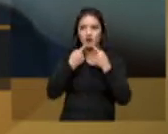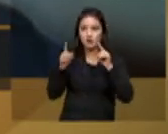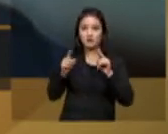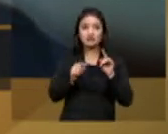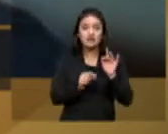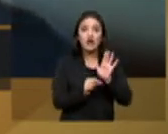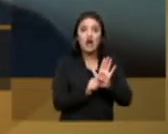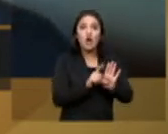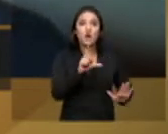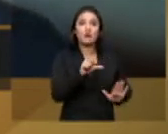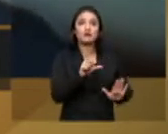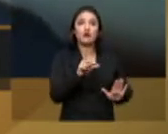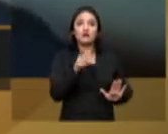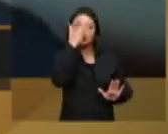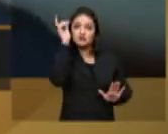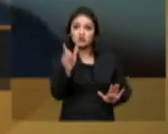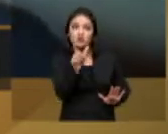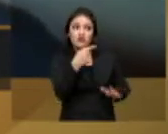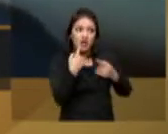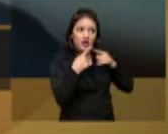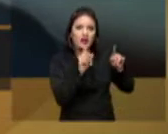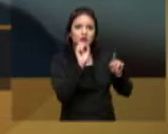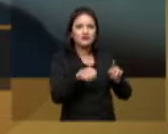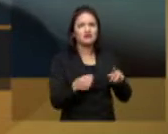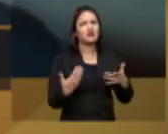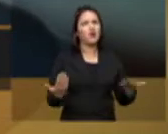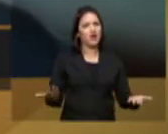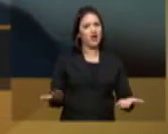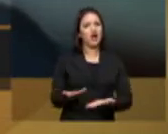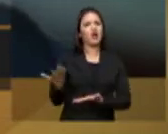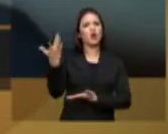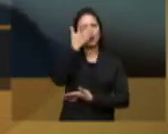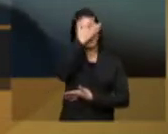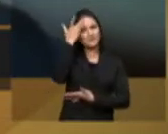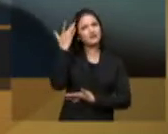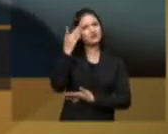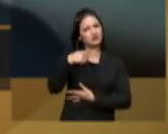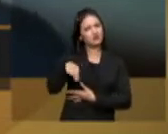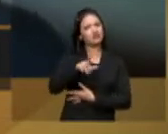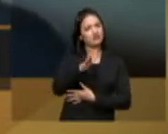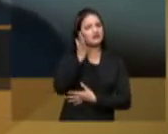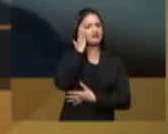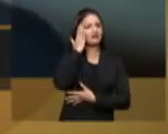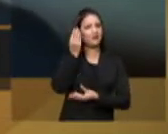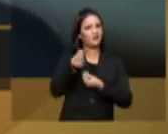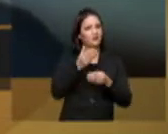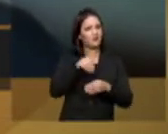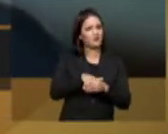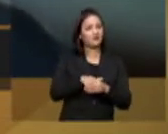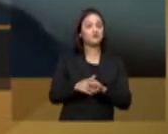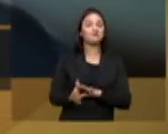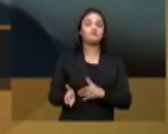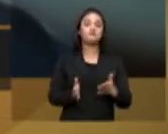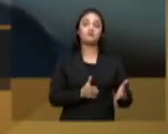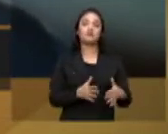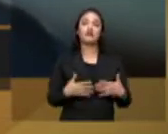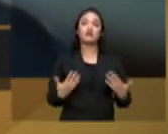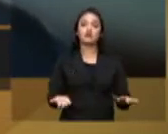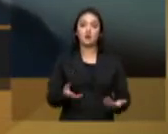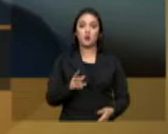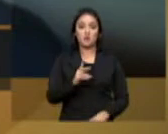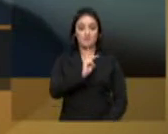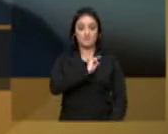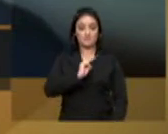reclama. Ou seja, os contribuintes já sabem agora como é que eu vou voltar. Pois bem, a Presidência